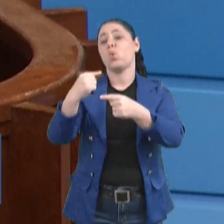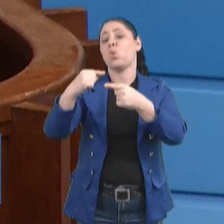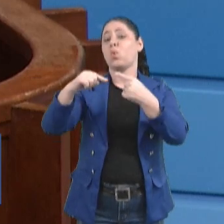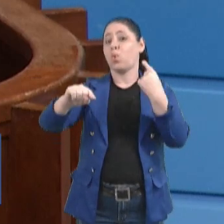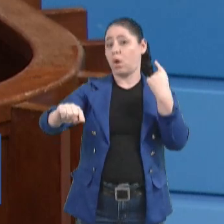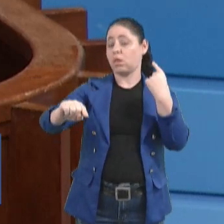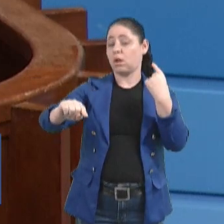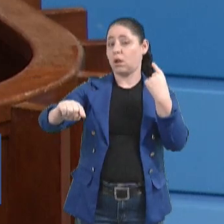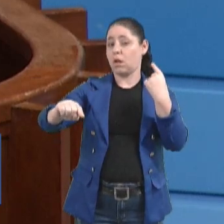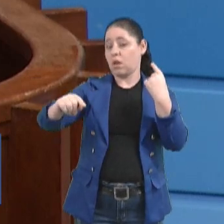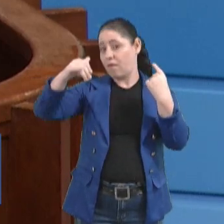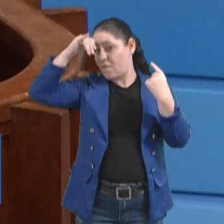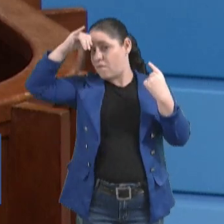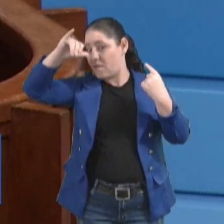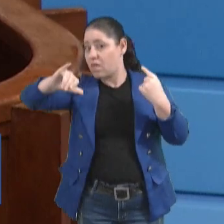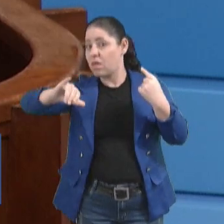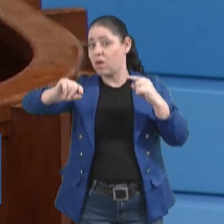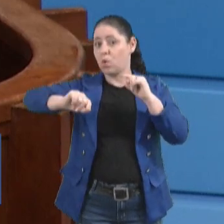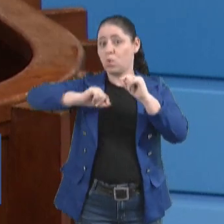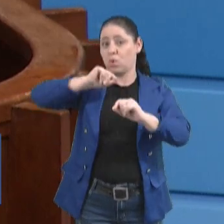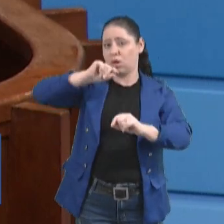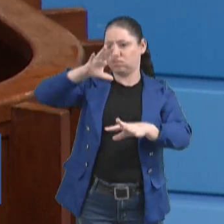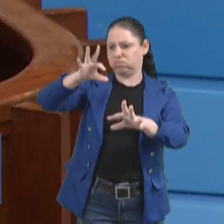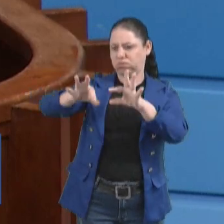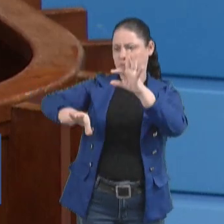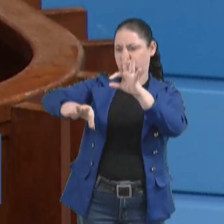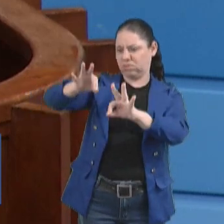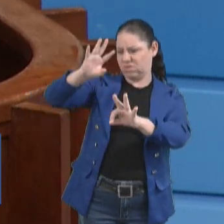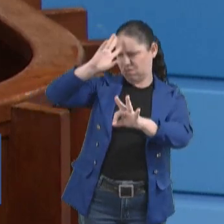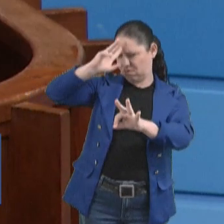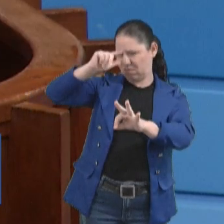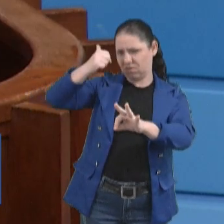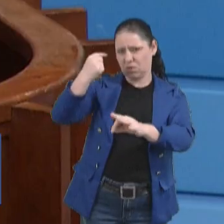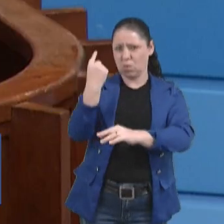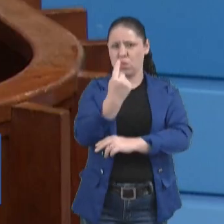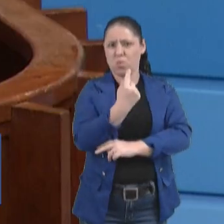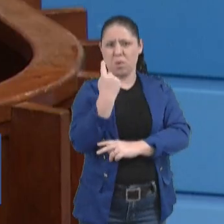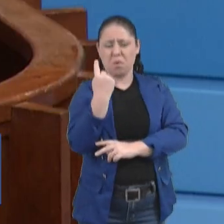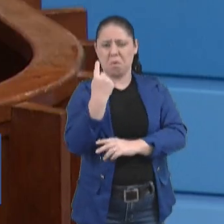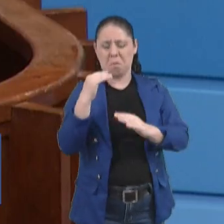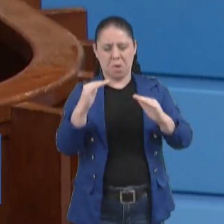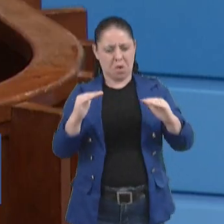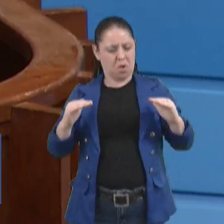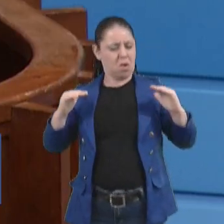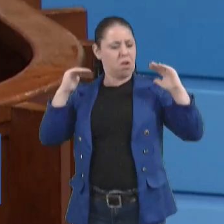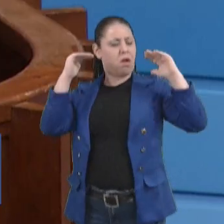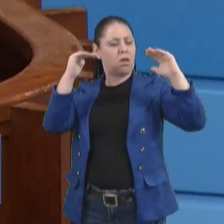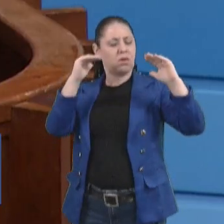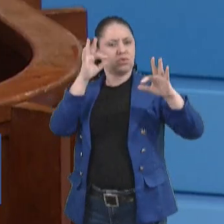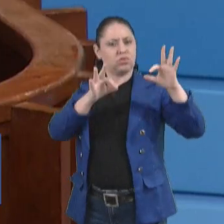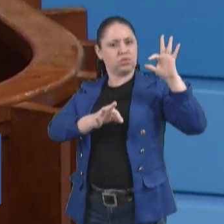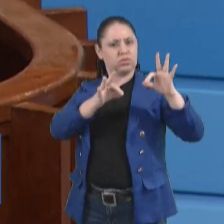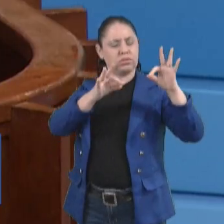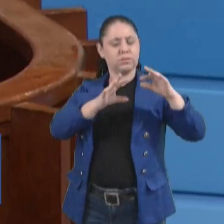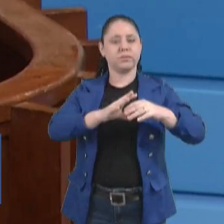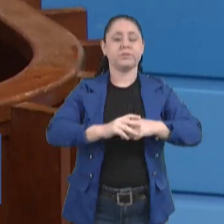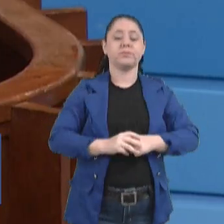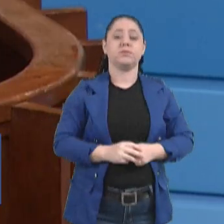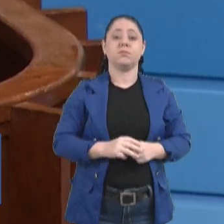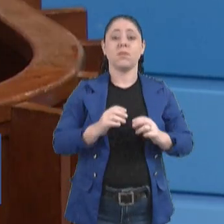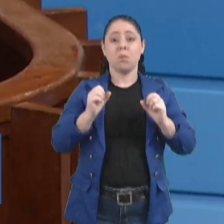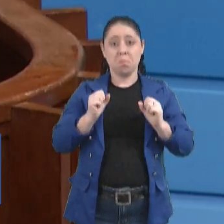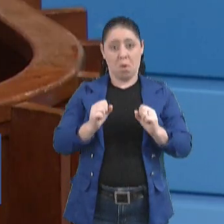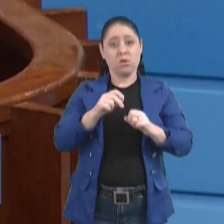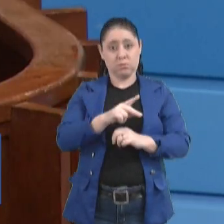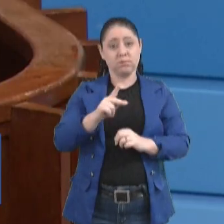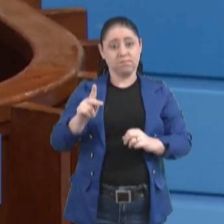contrariando e combatendo um julgamento de uma Corte Superior de Justiça. Pode